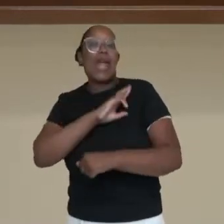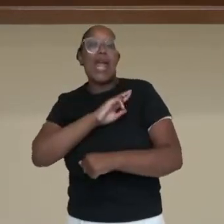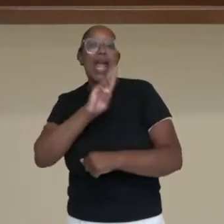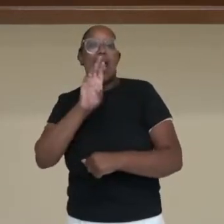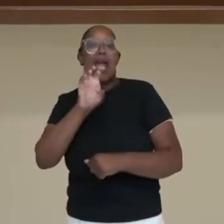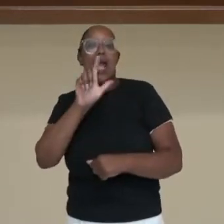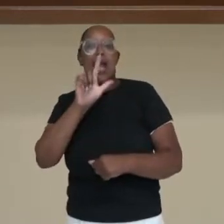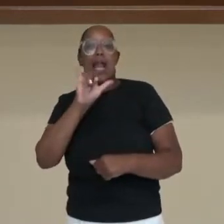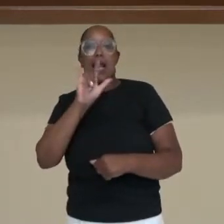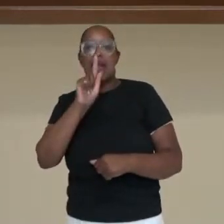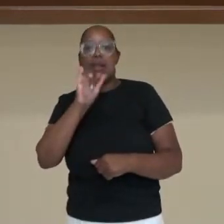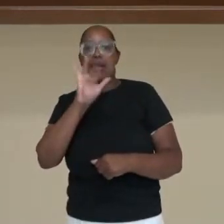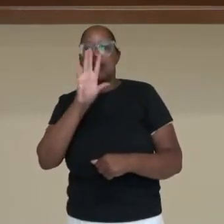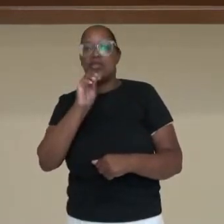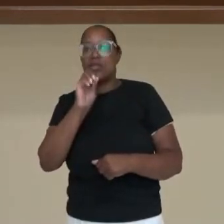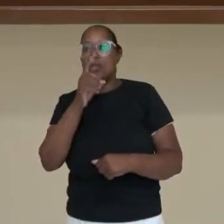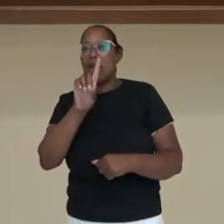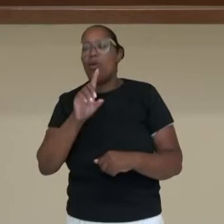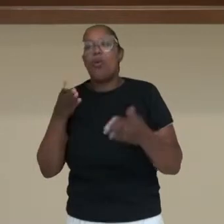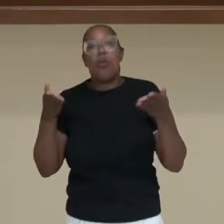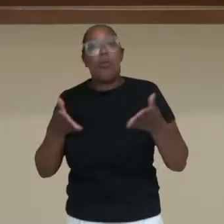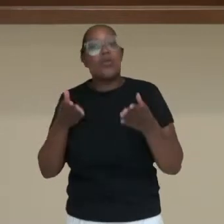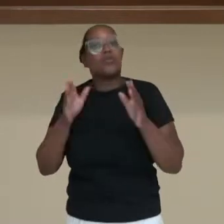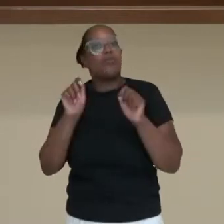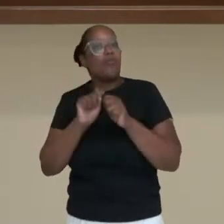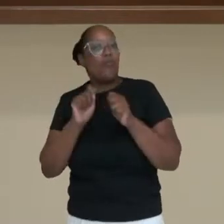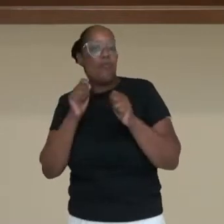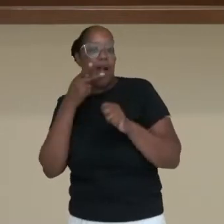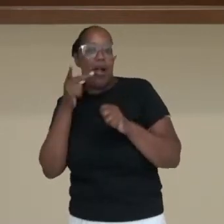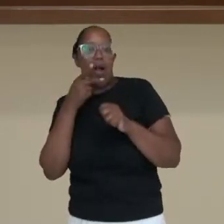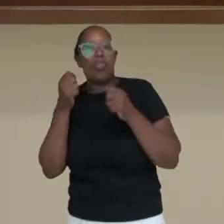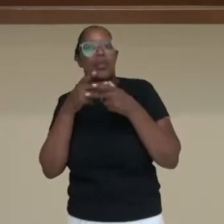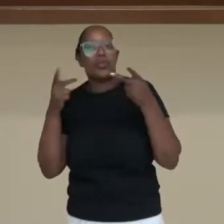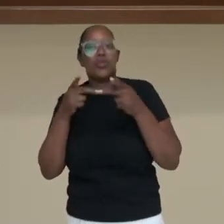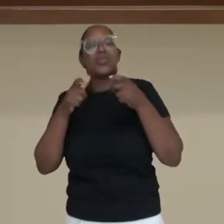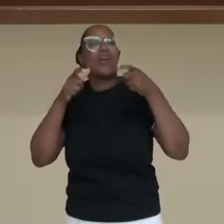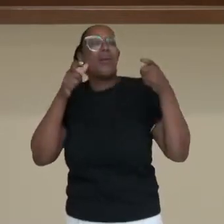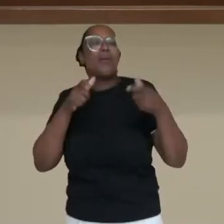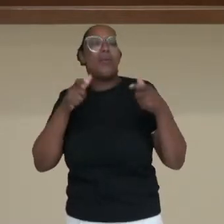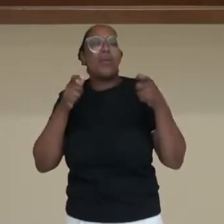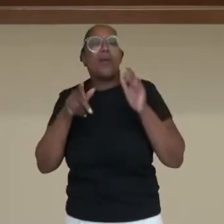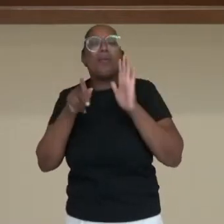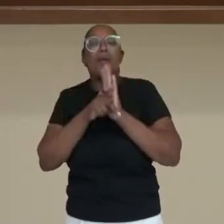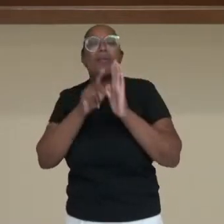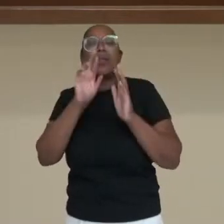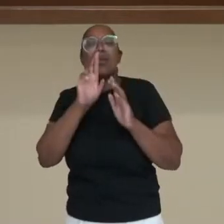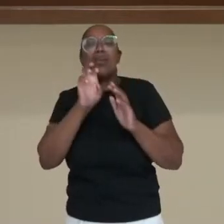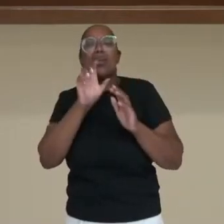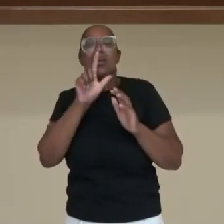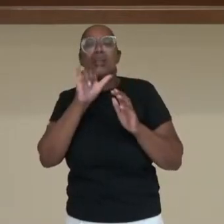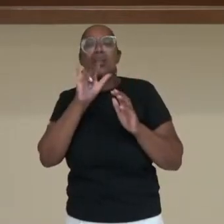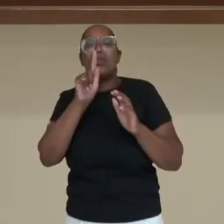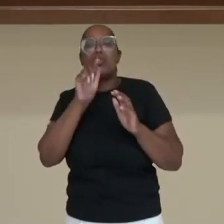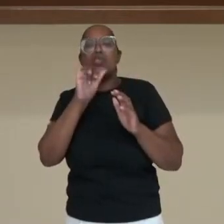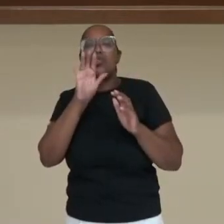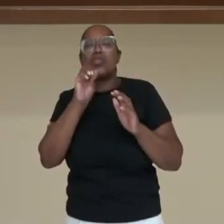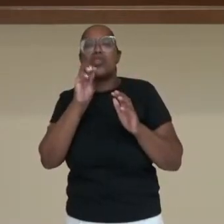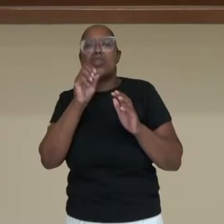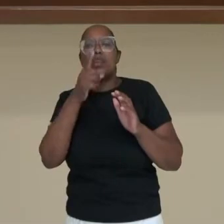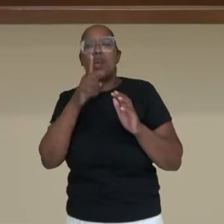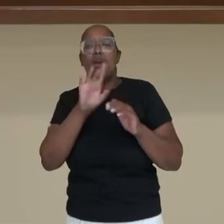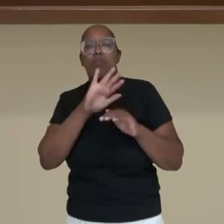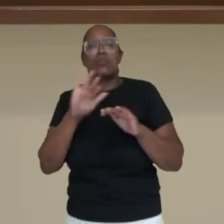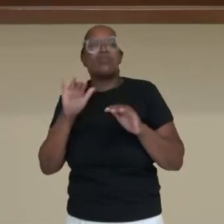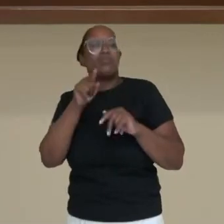diferença entre a esfera pública, a esfera privada e onde fica aí a religião no meio disso, né? Então vamos lá.